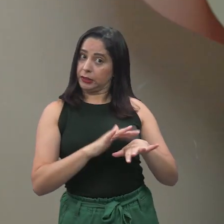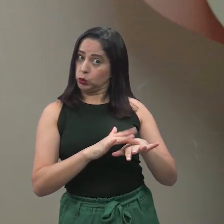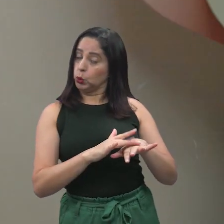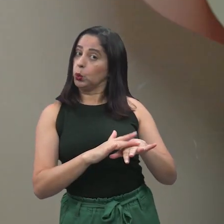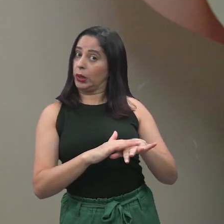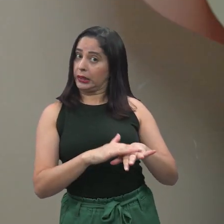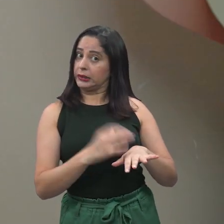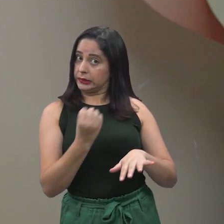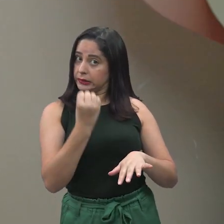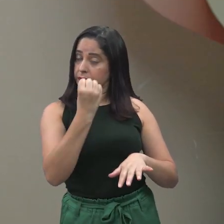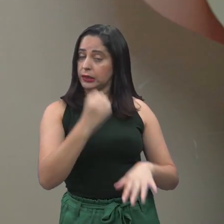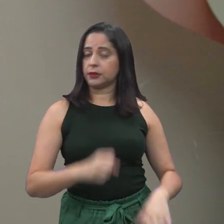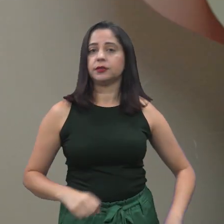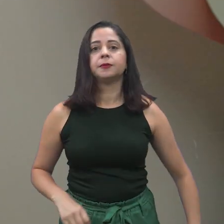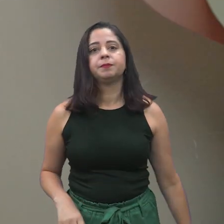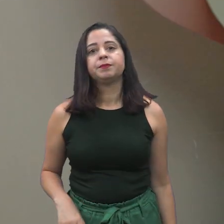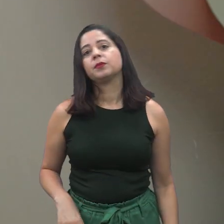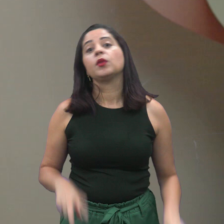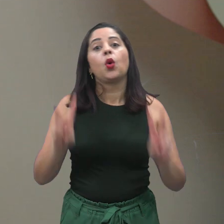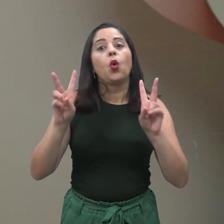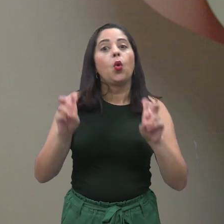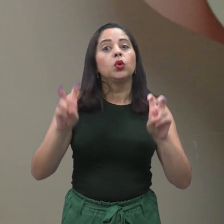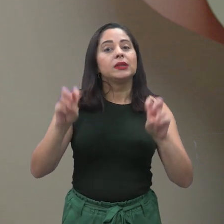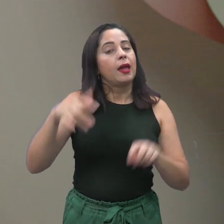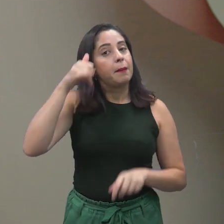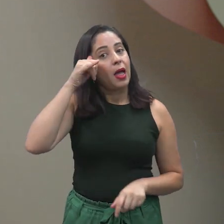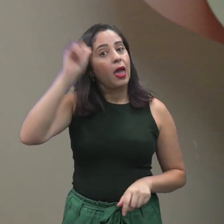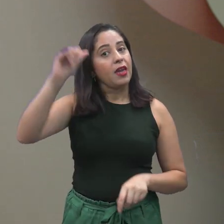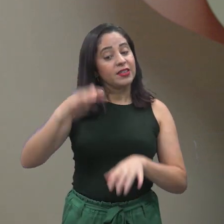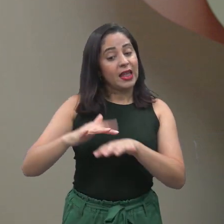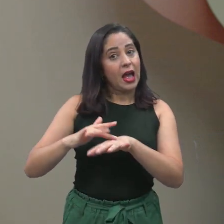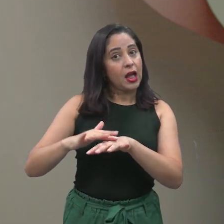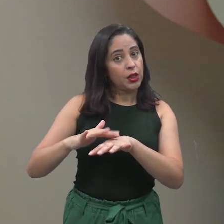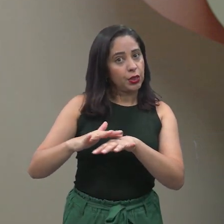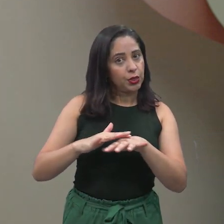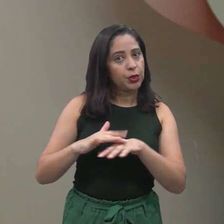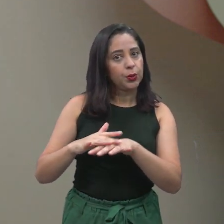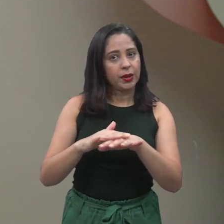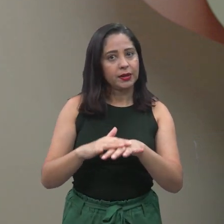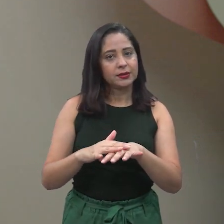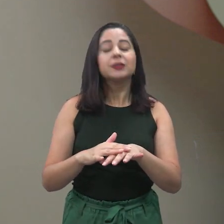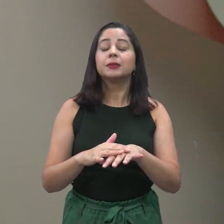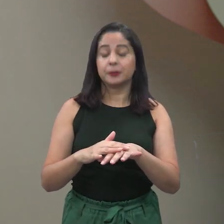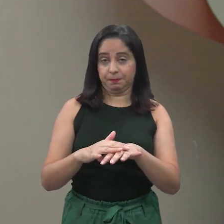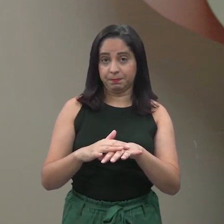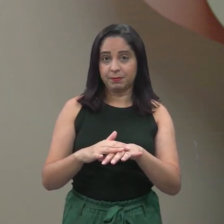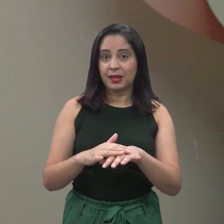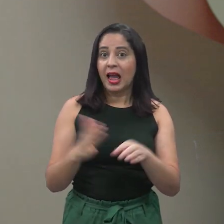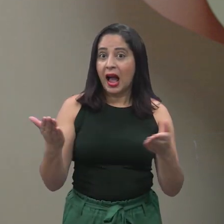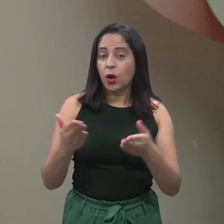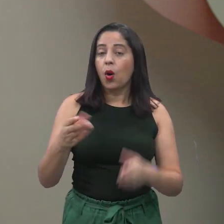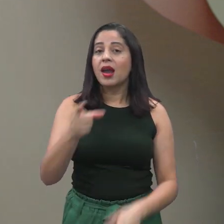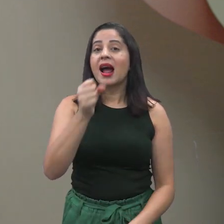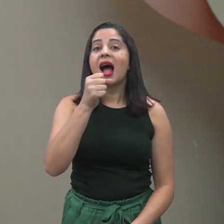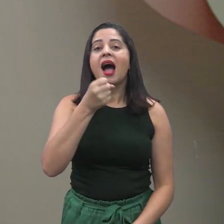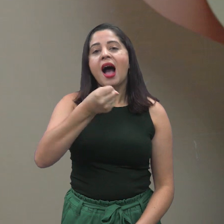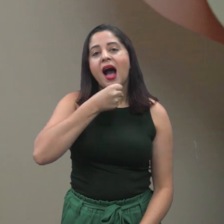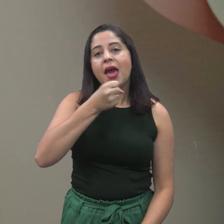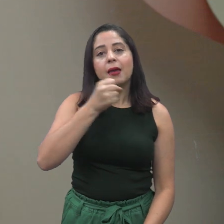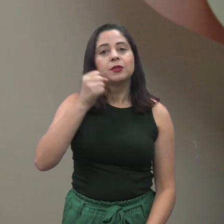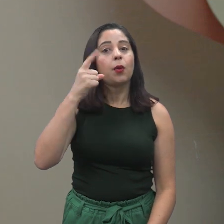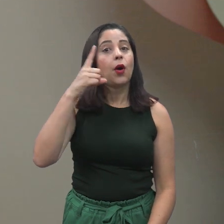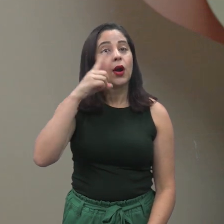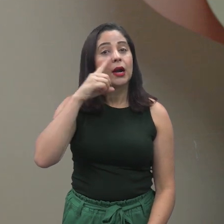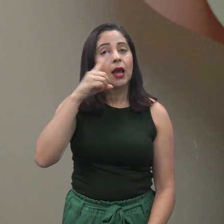só, gente, já que o assunto é prevenção contra as doenças respiratórias, a repórter Dani Rivas foi conversar com uma mãe